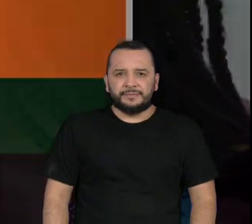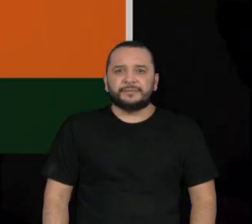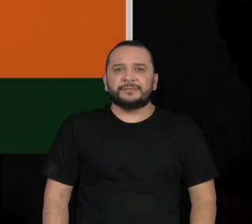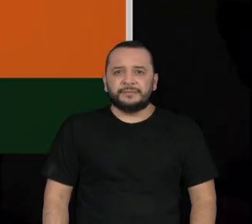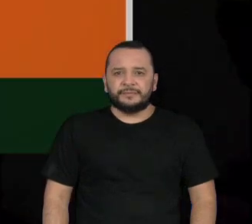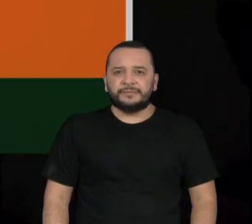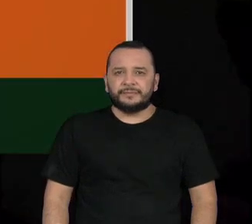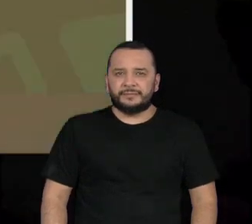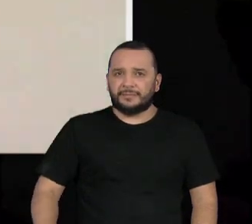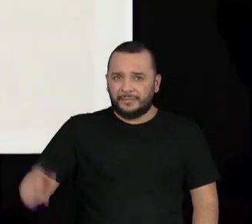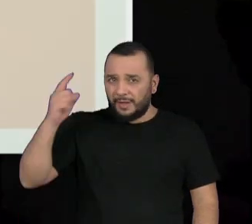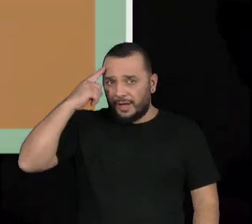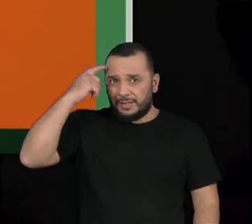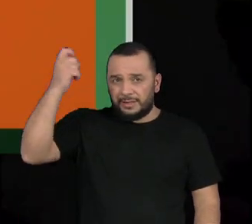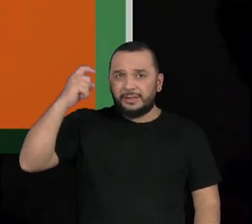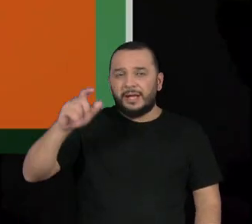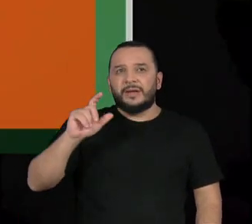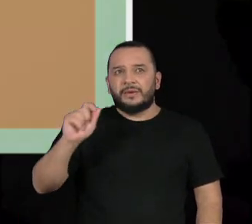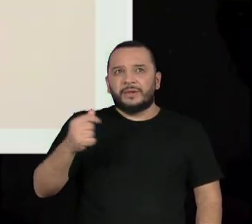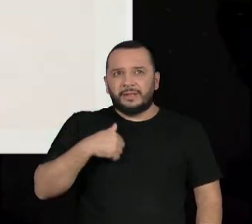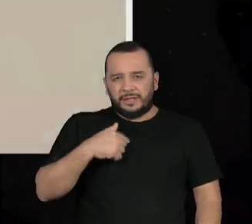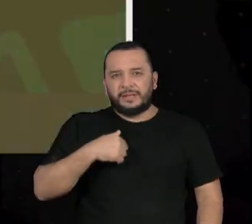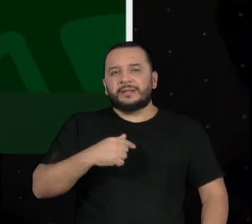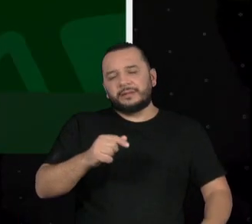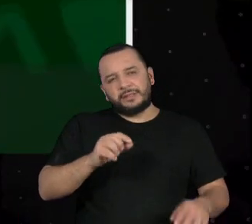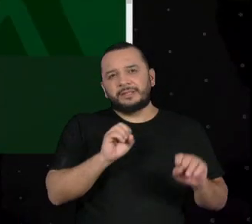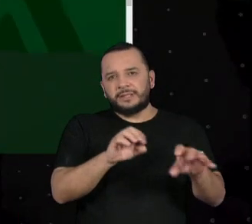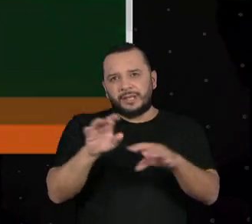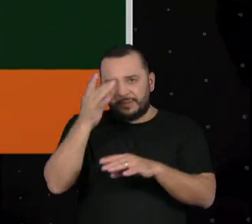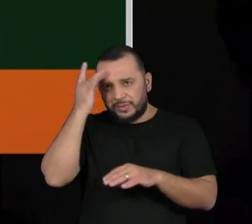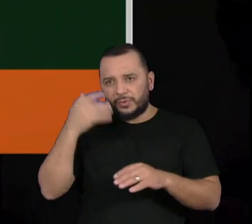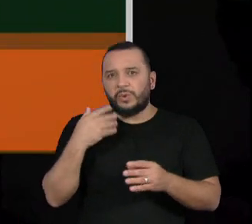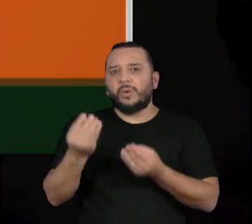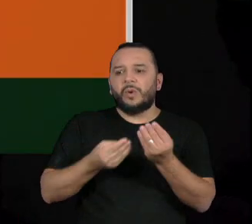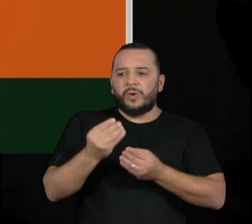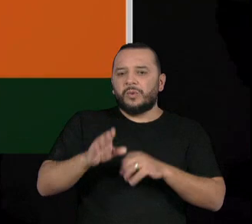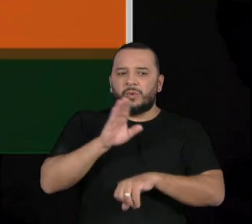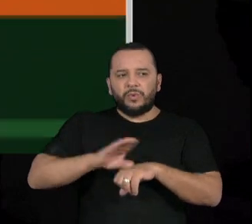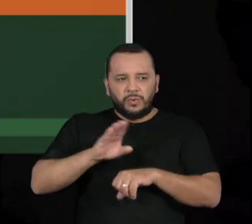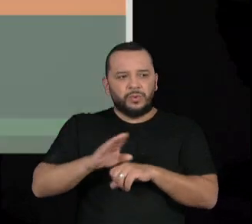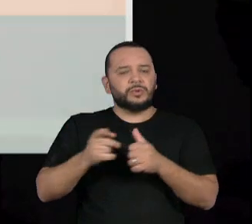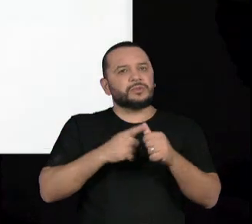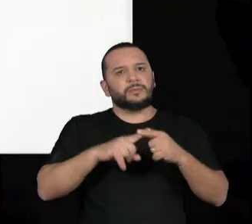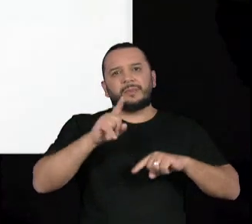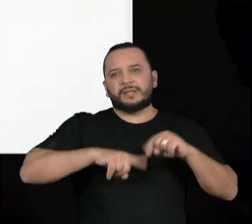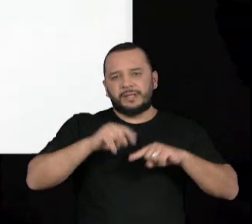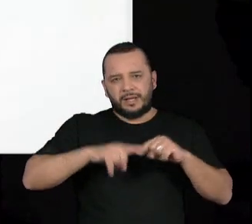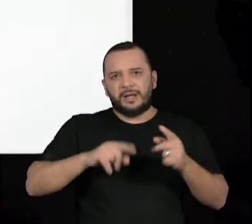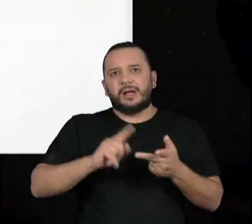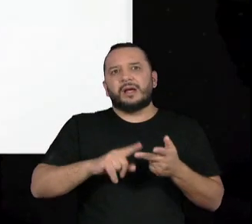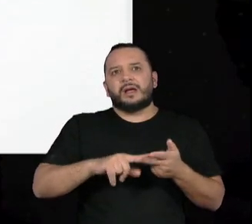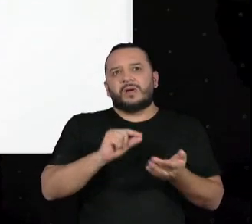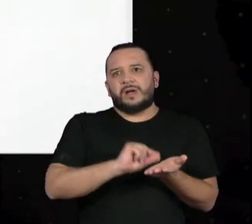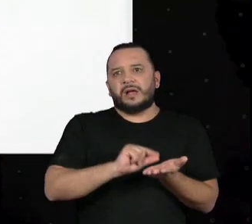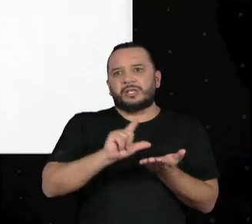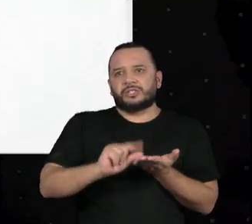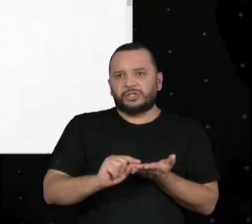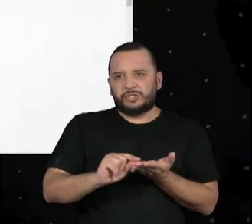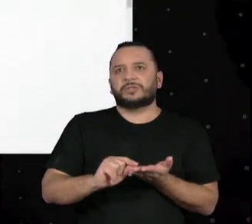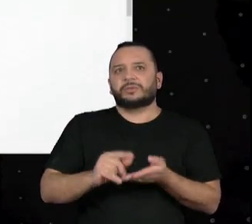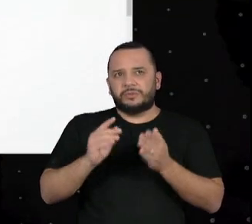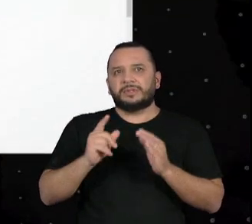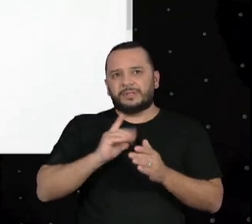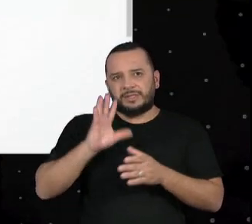A ideia é atingir o público individual através de cursos, materiais, artigos científicos que já estão publicados no nosso